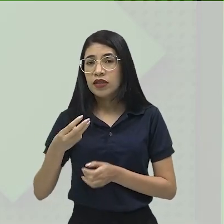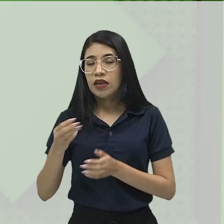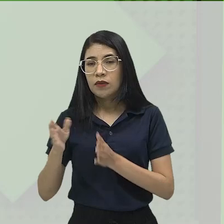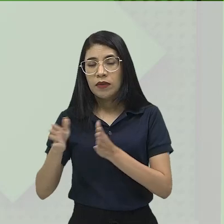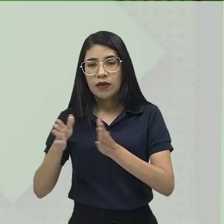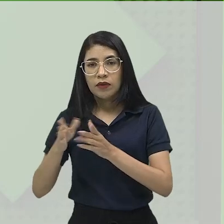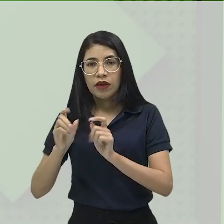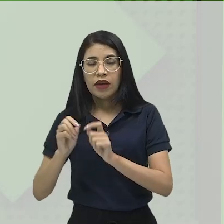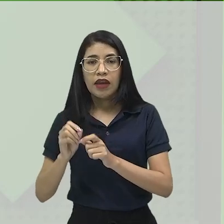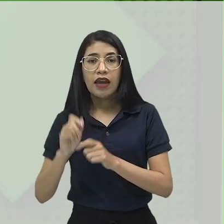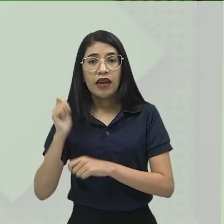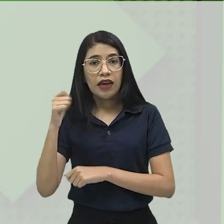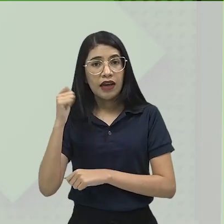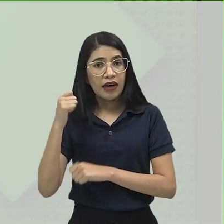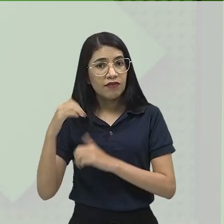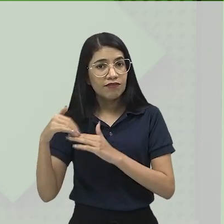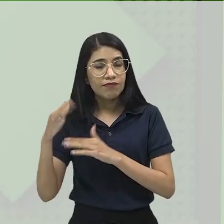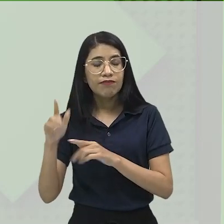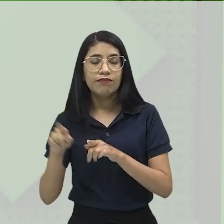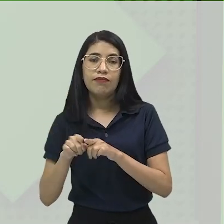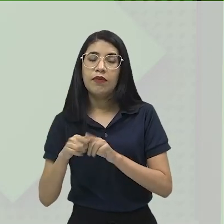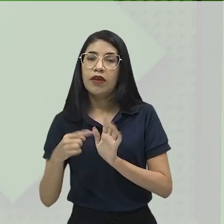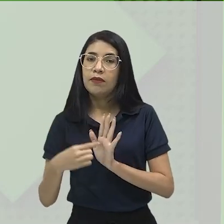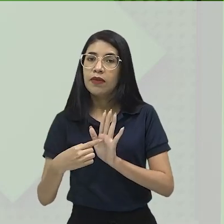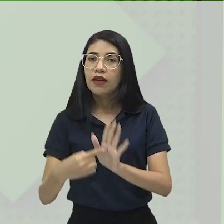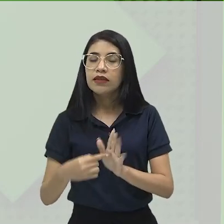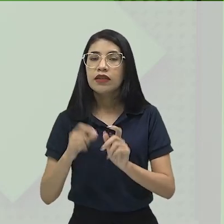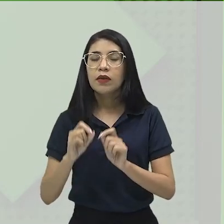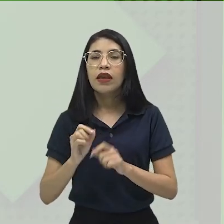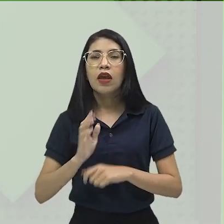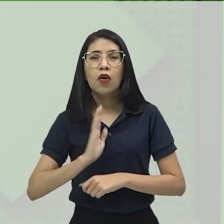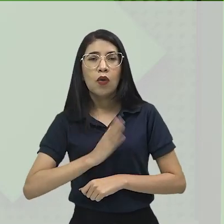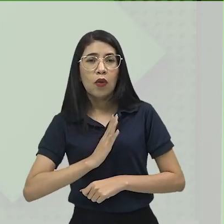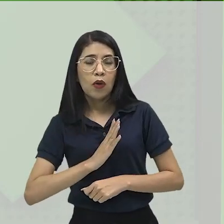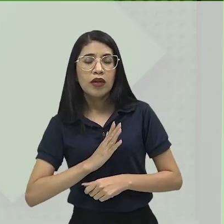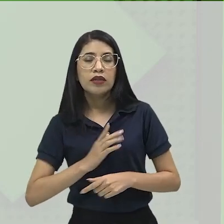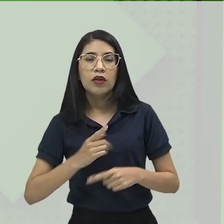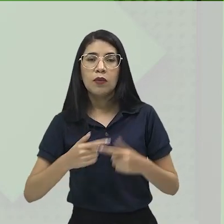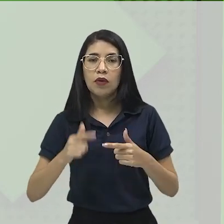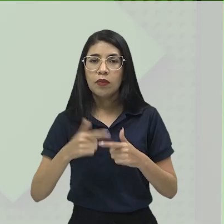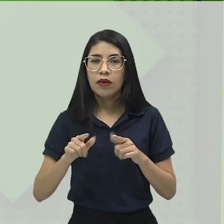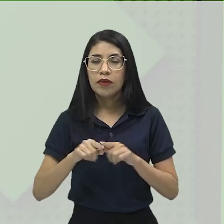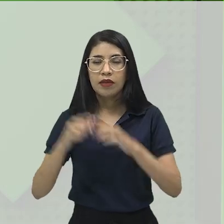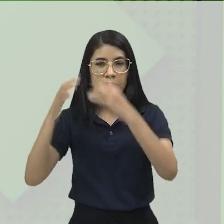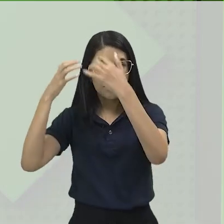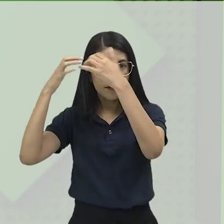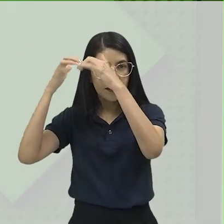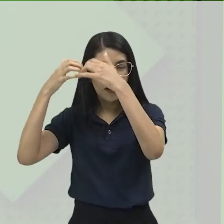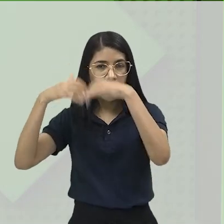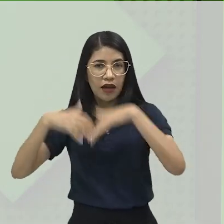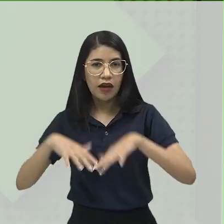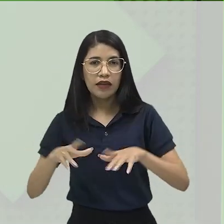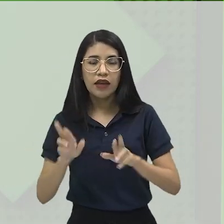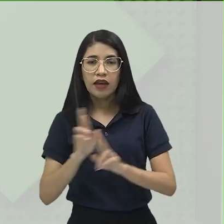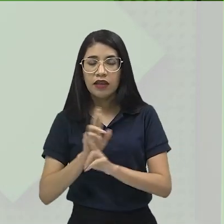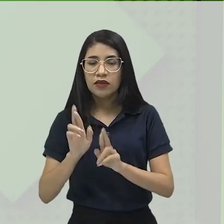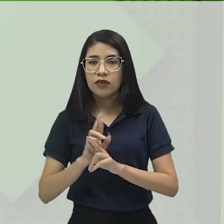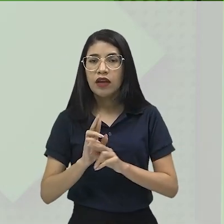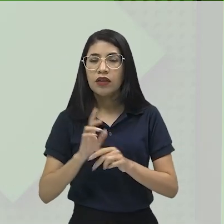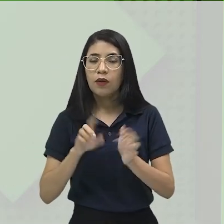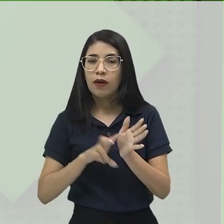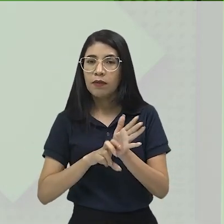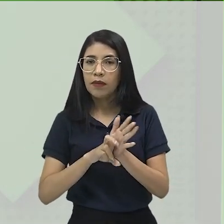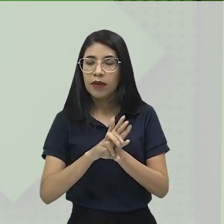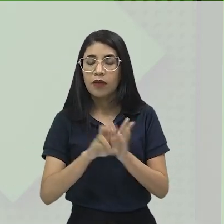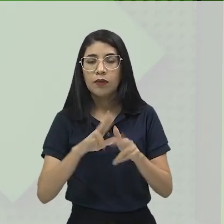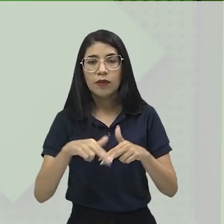estágio, mas dessa vez mais grave, apresentando ali doenças cardíacas, neurológicas associadas, né, a essa bactéria. Então, por isso é